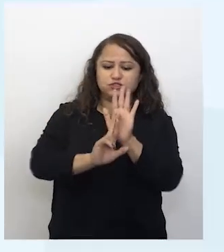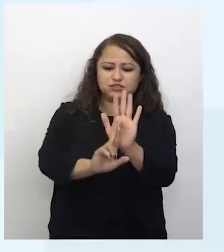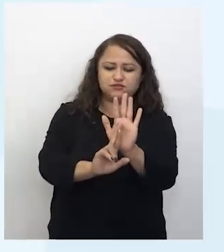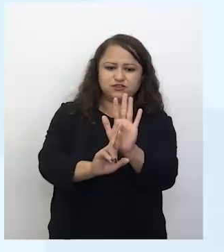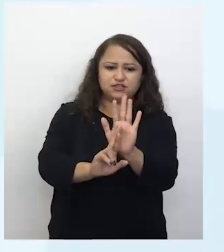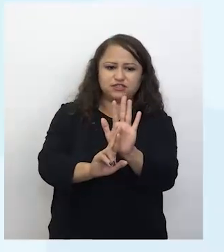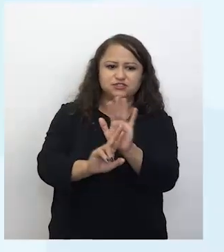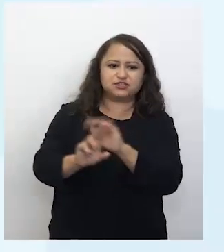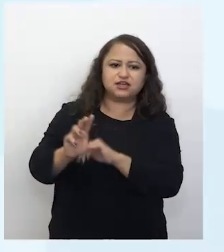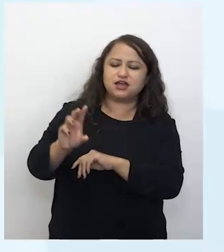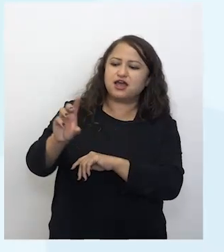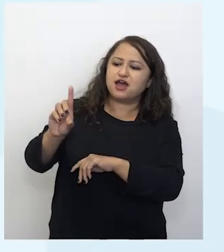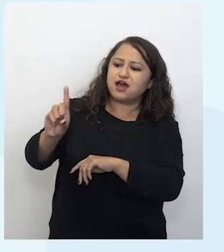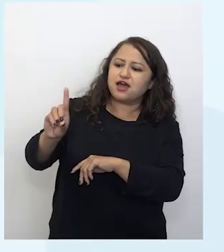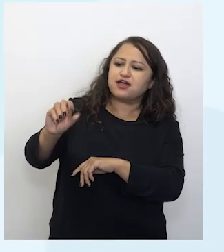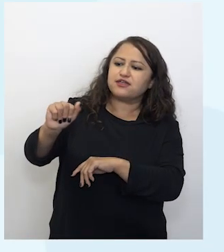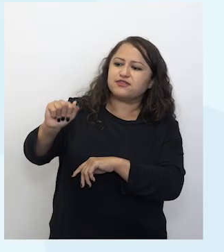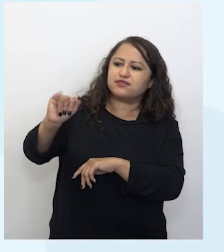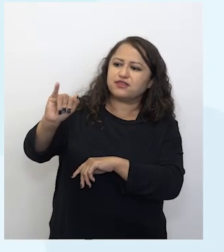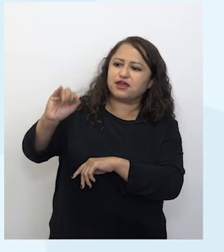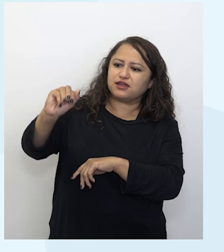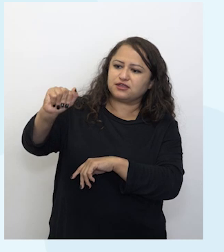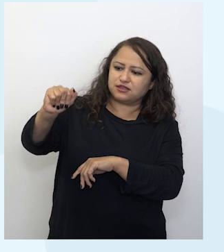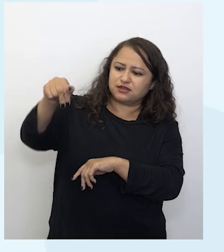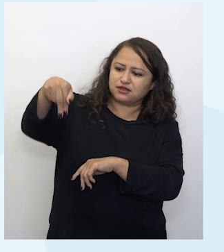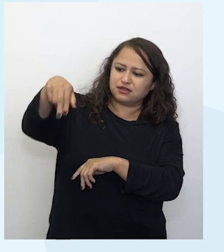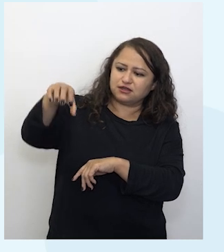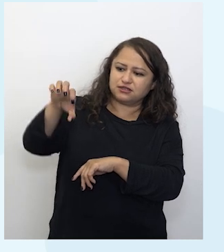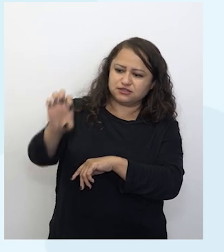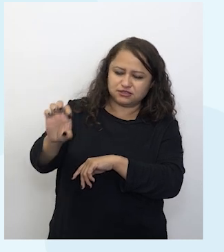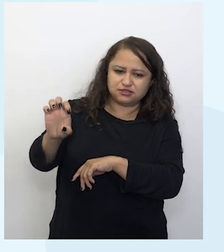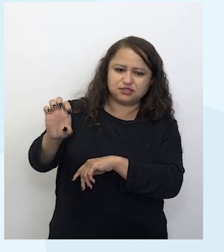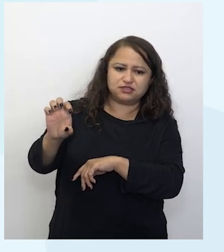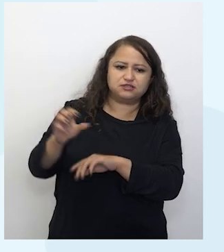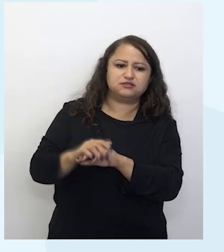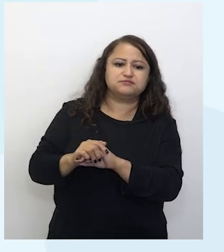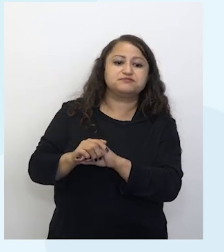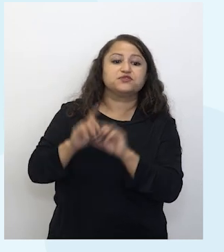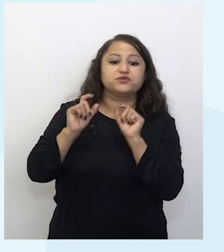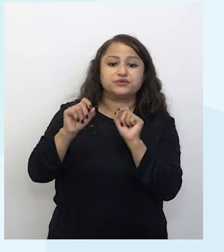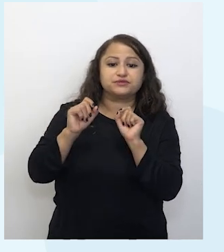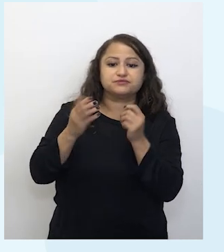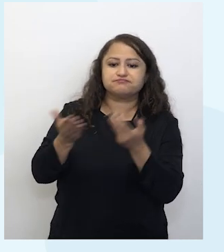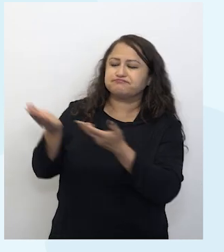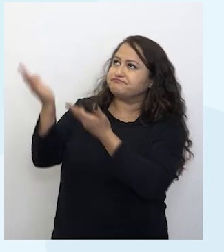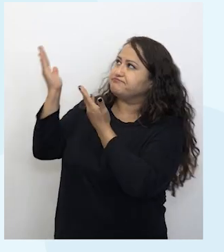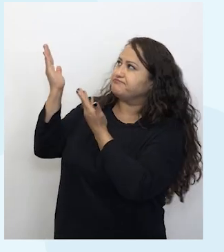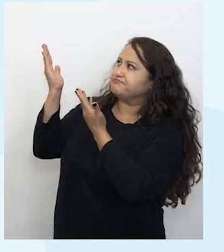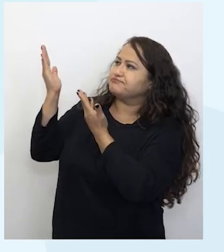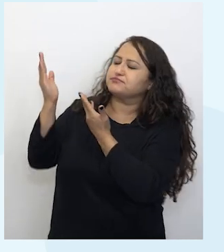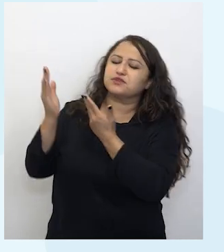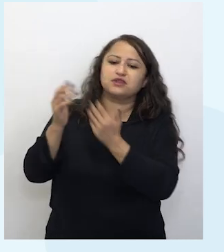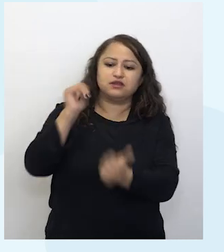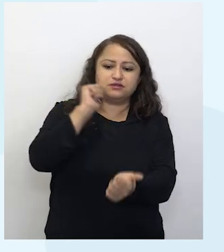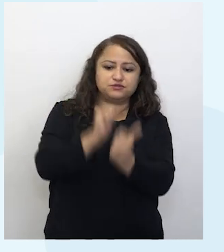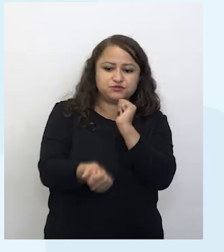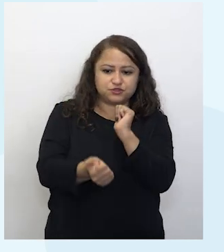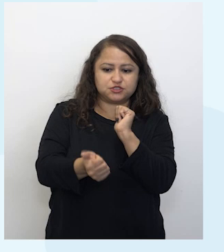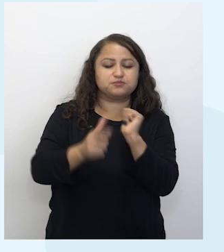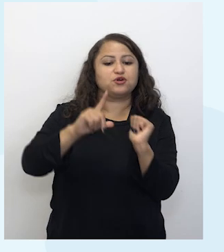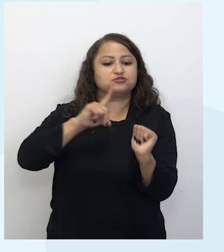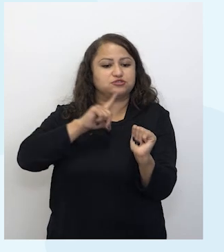Santos. Então, observem aí, a gente sempre traz exemplos do esporte, né, já que o esporte fala bastante da disciplina,